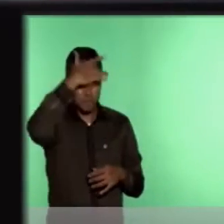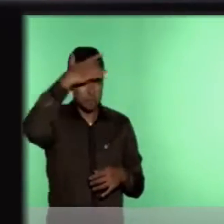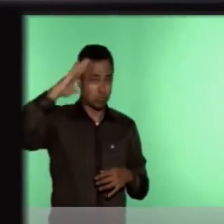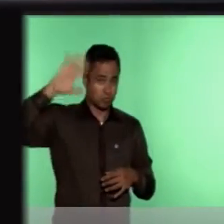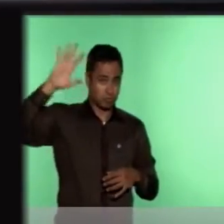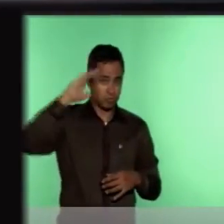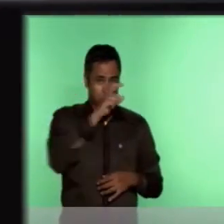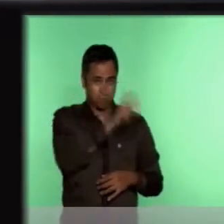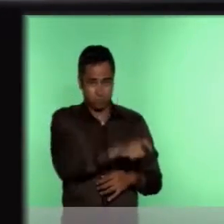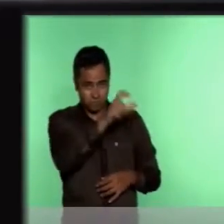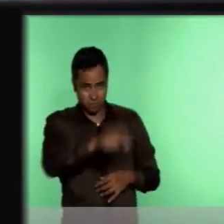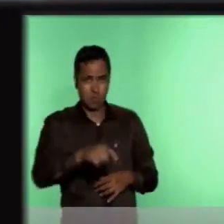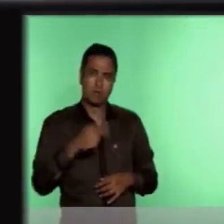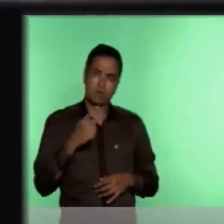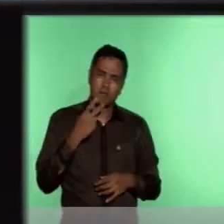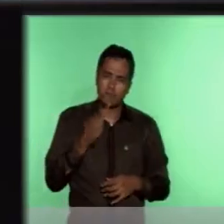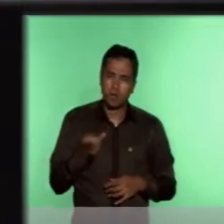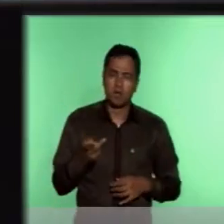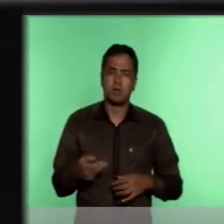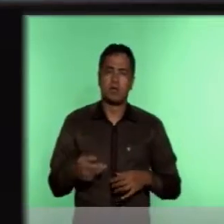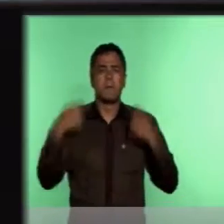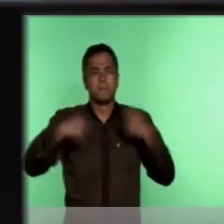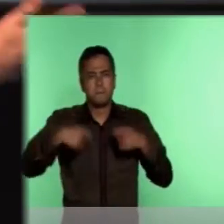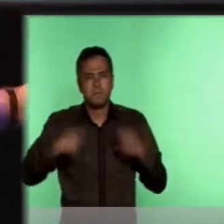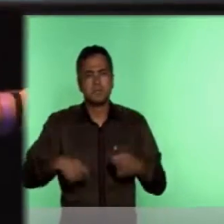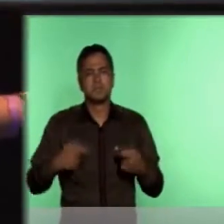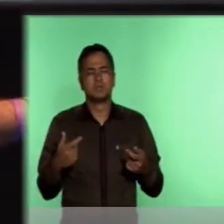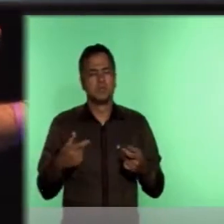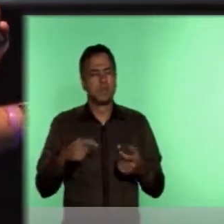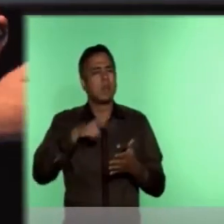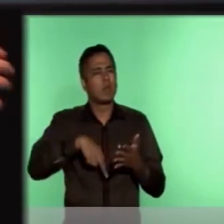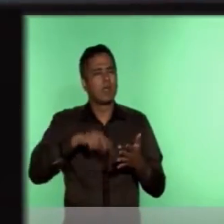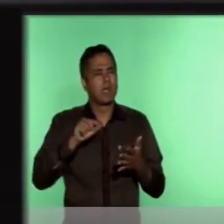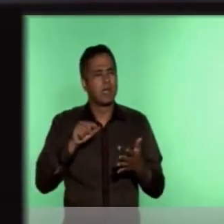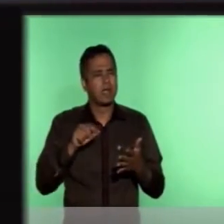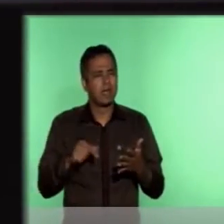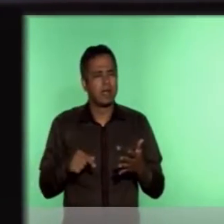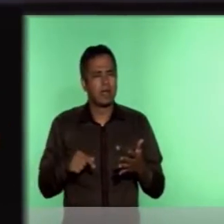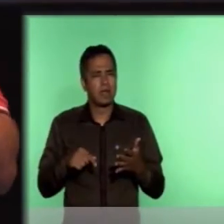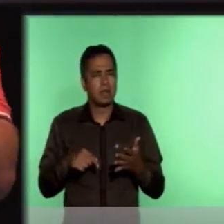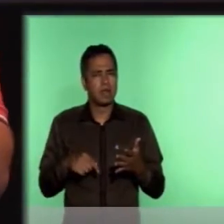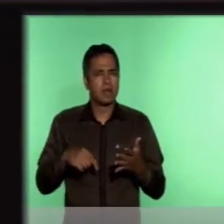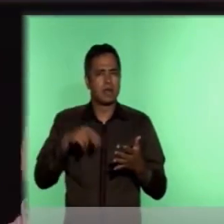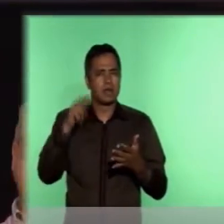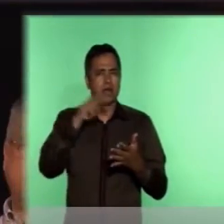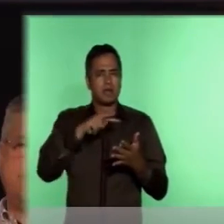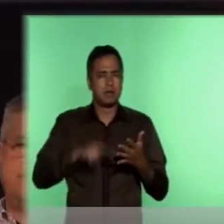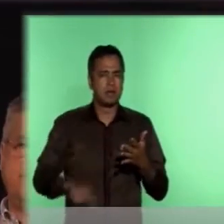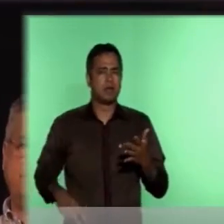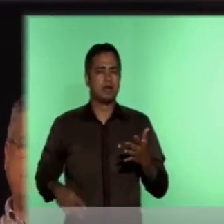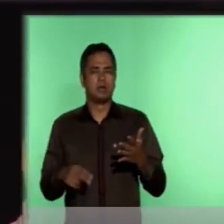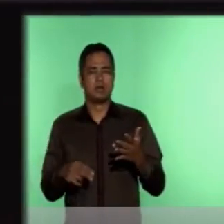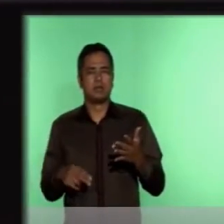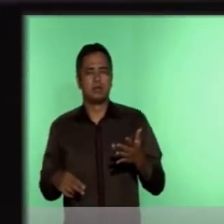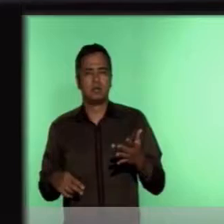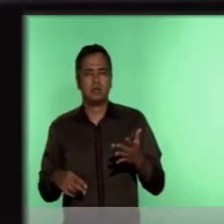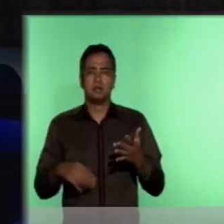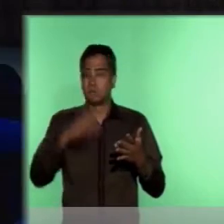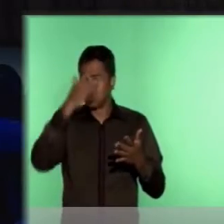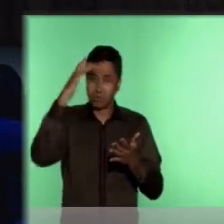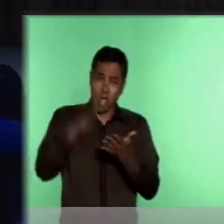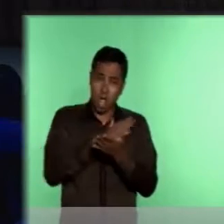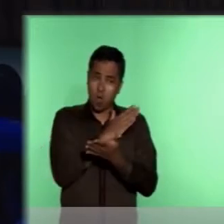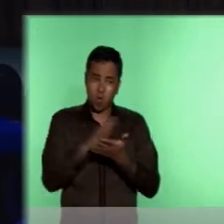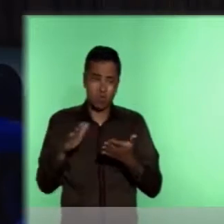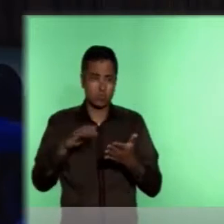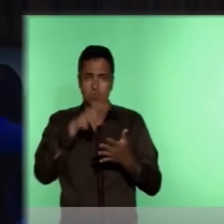tem contribuído, quando se faz uma boa leitura da neurociência, que tem muita gente que faz uma má leitura, tem contribuído de uma maneira bastante clara nesse sentido.